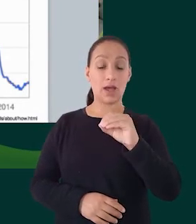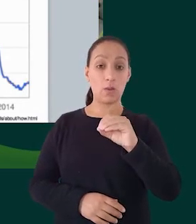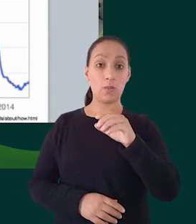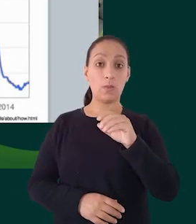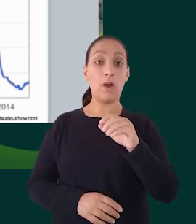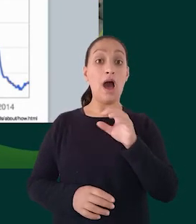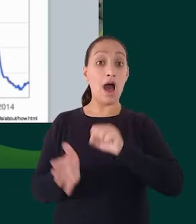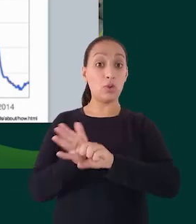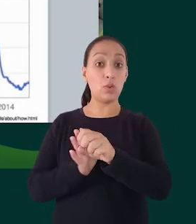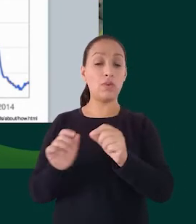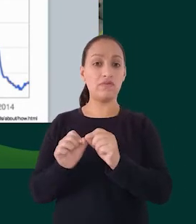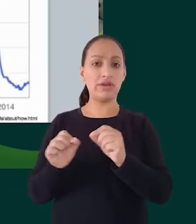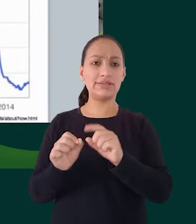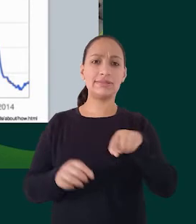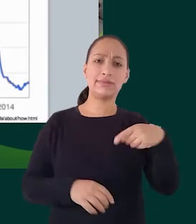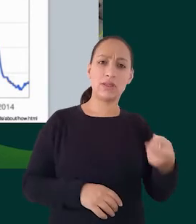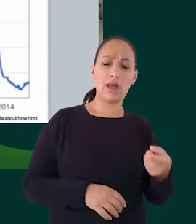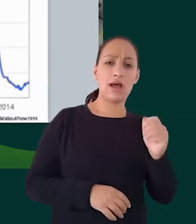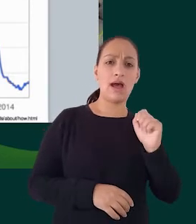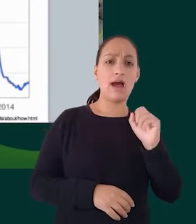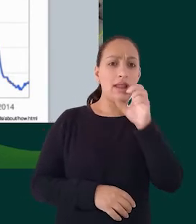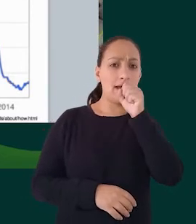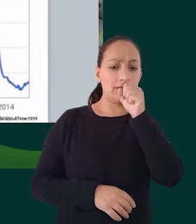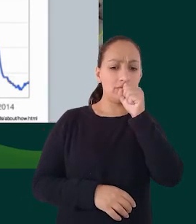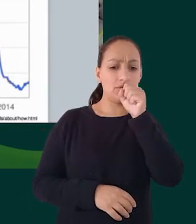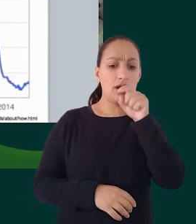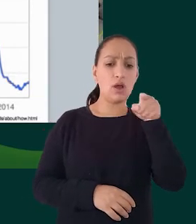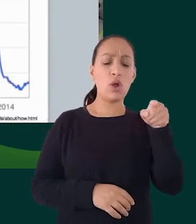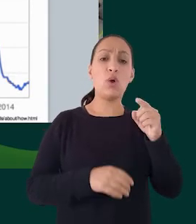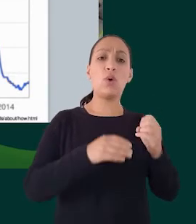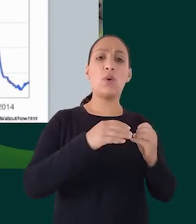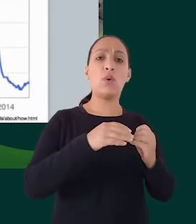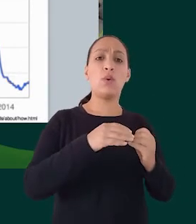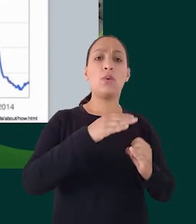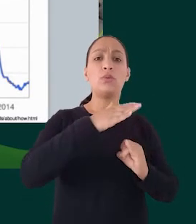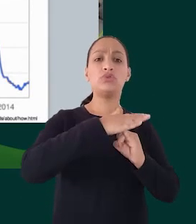CDC, que é um órgão americano lá